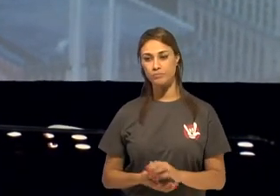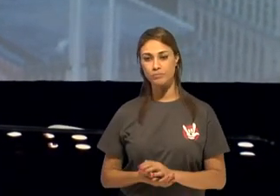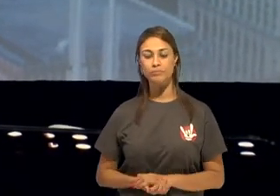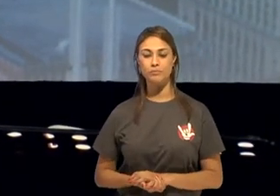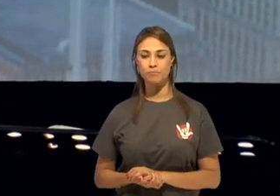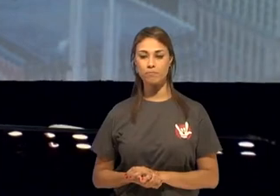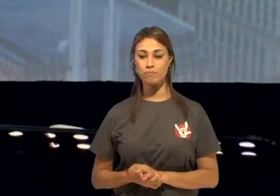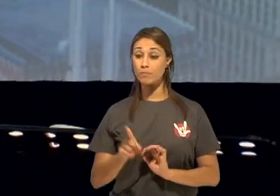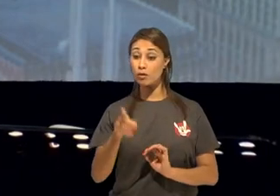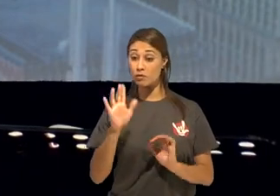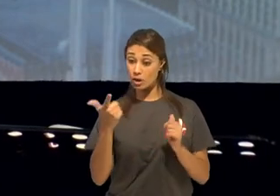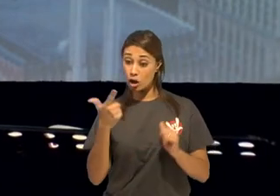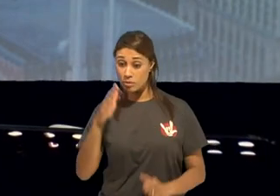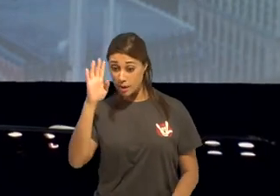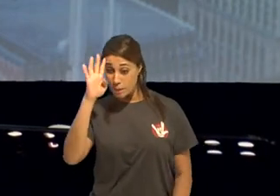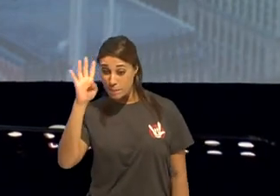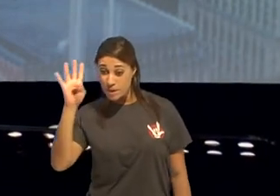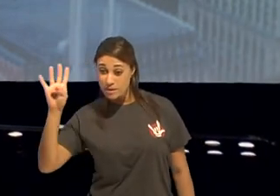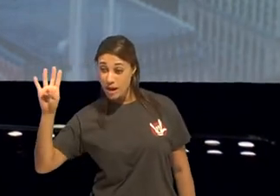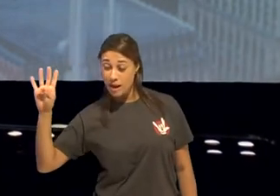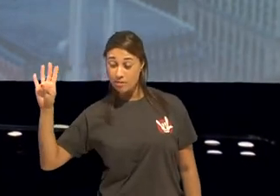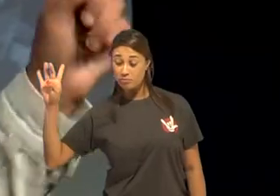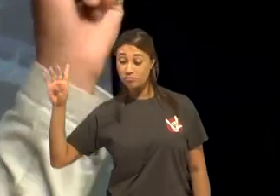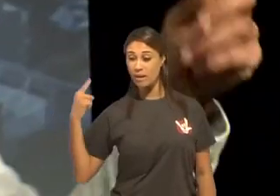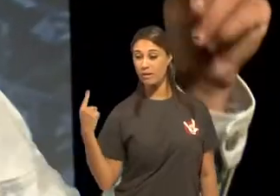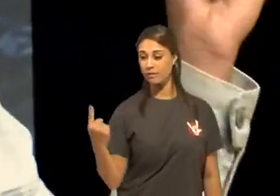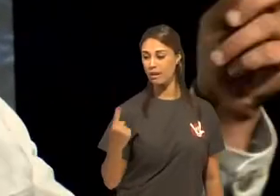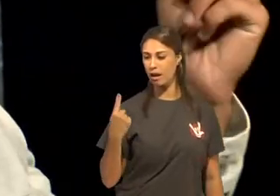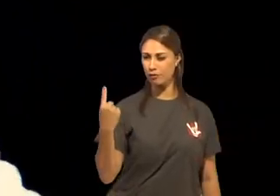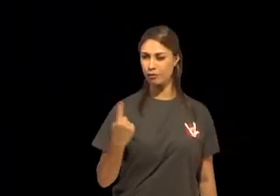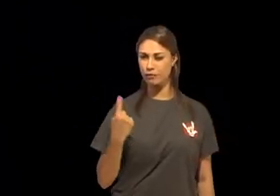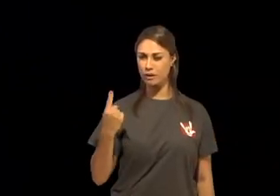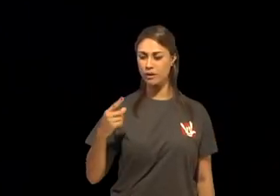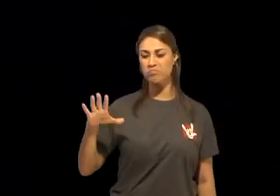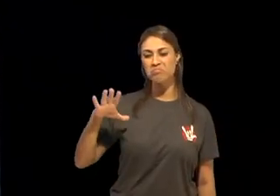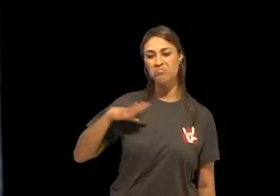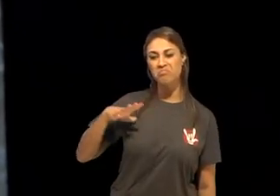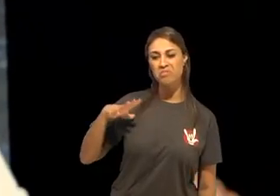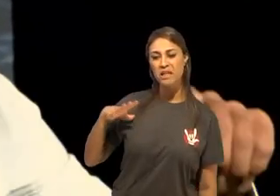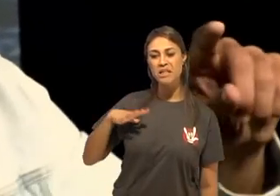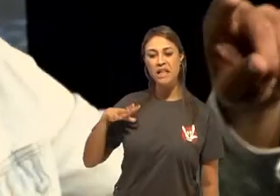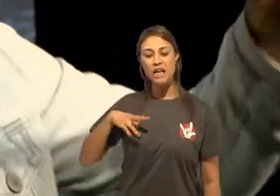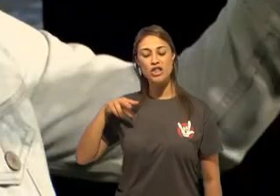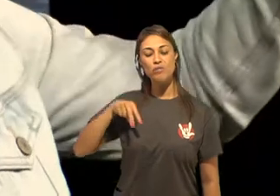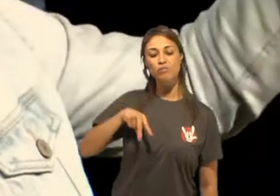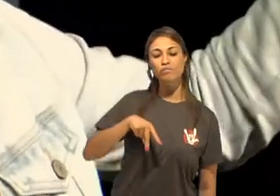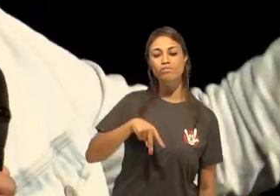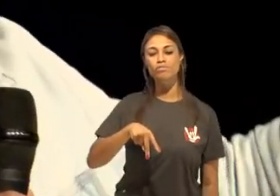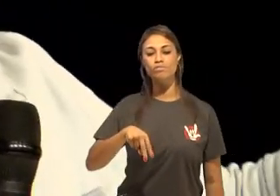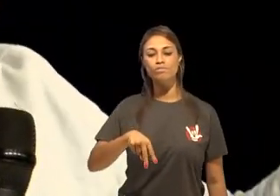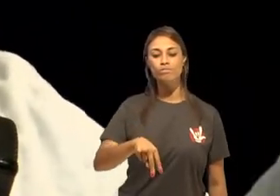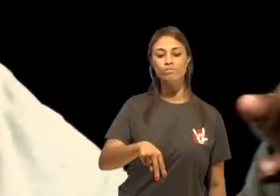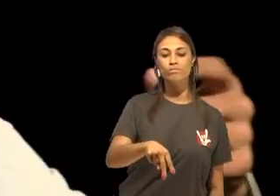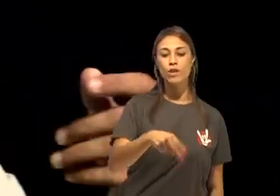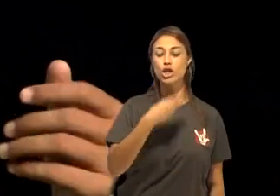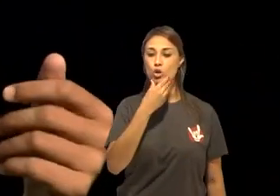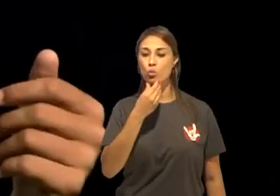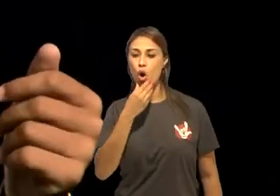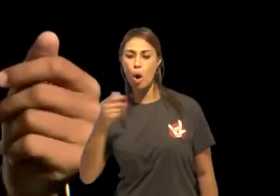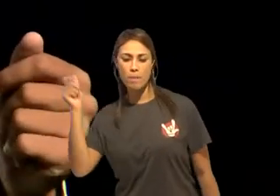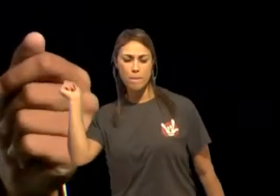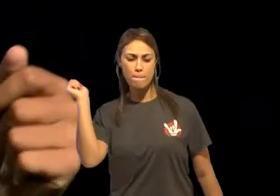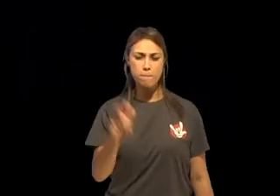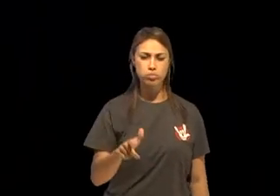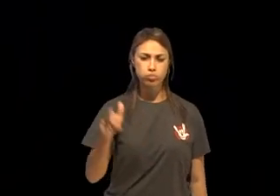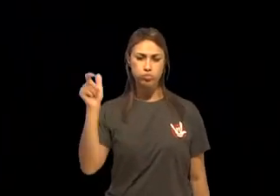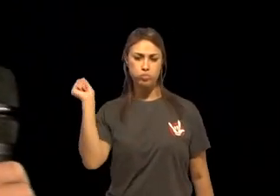imaginar isso? Ele entrando na cidade e sendo apedrejado por Simei. Só que depois, quando Davi morre, ele chama Salomão